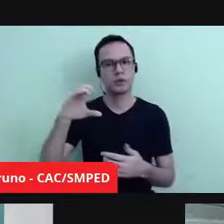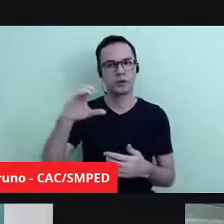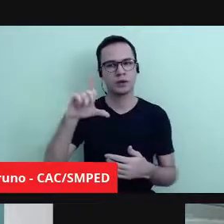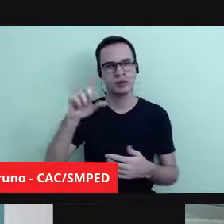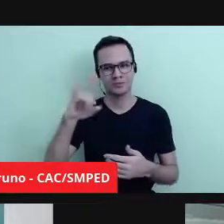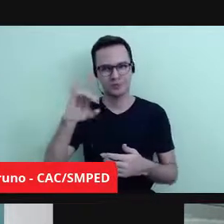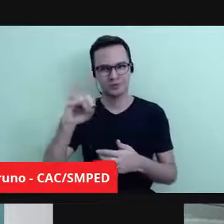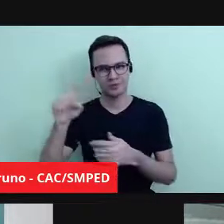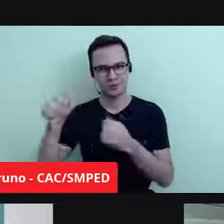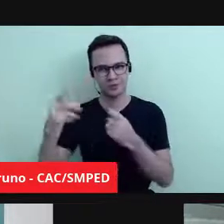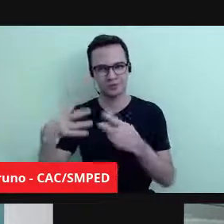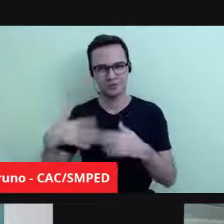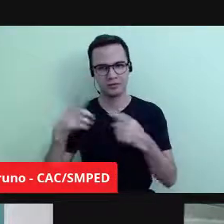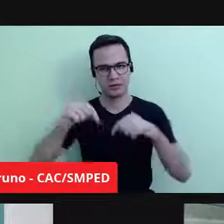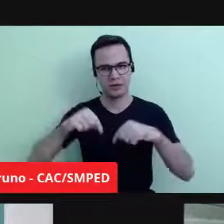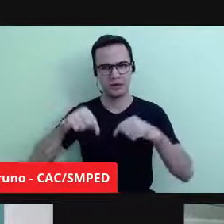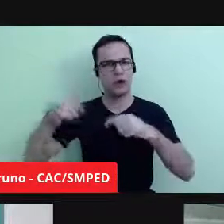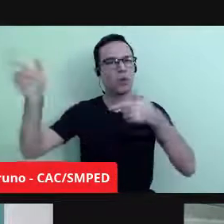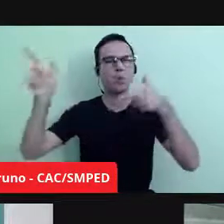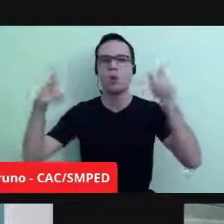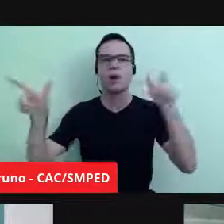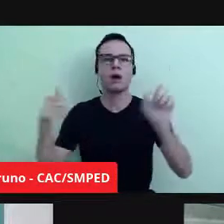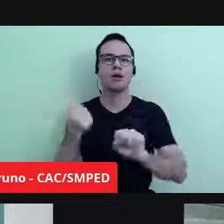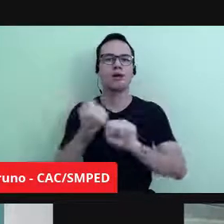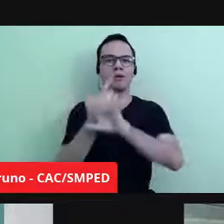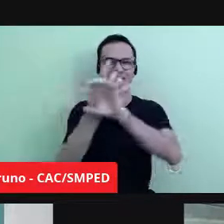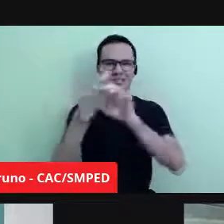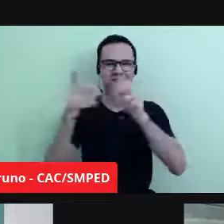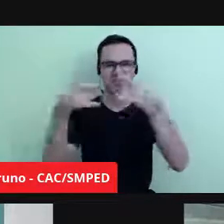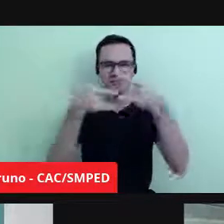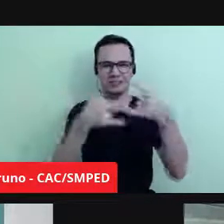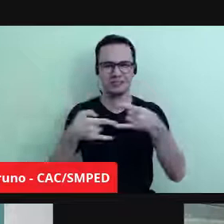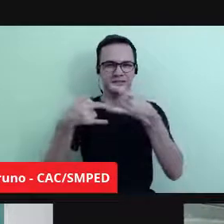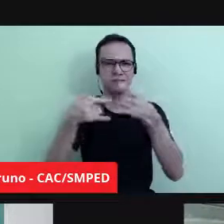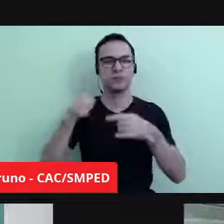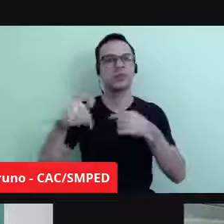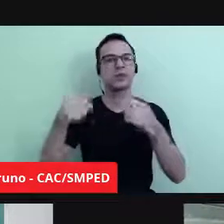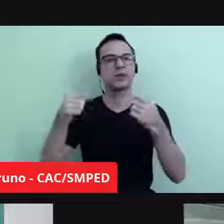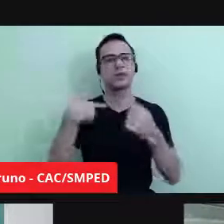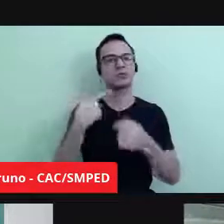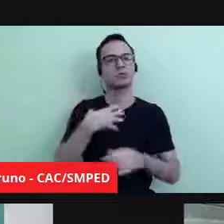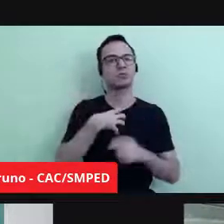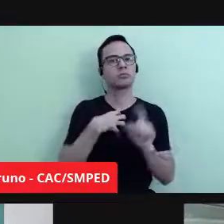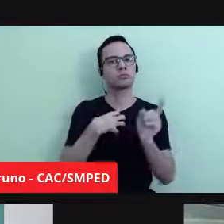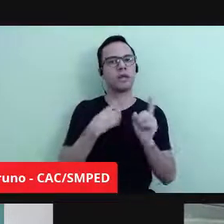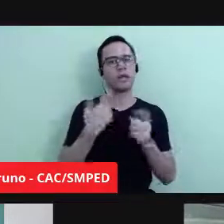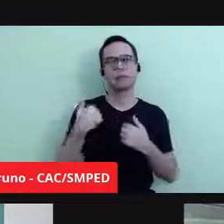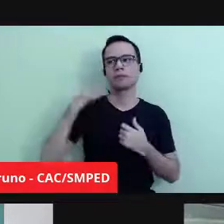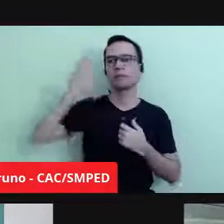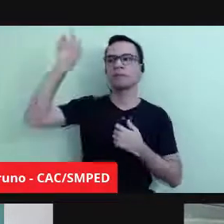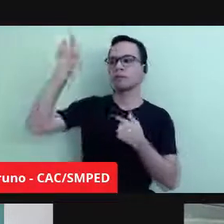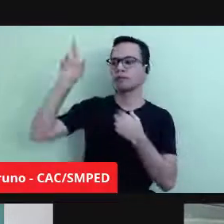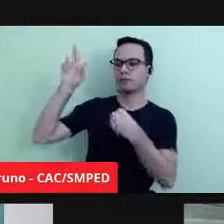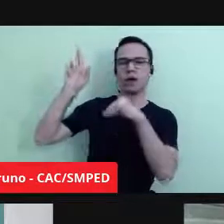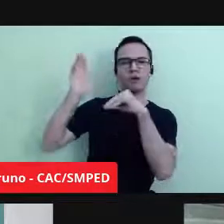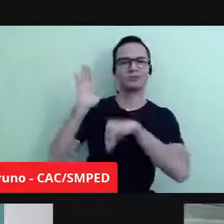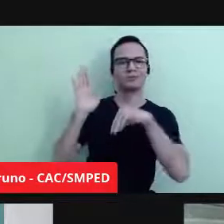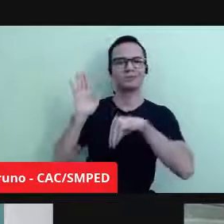agora, e que nas outras lives, né, as pessoas falaram também, elas não se sentem representadas.